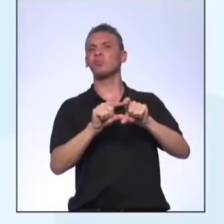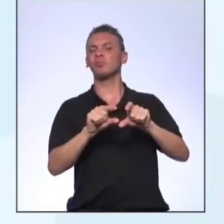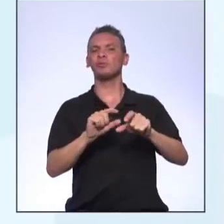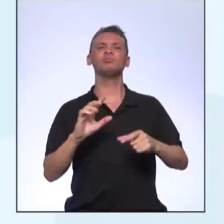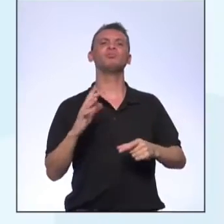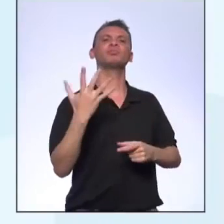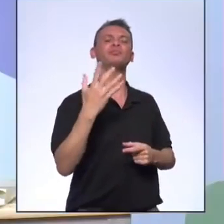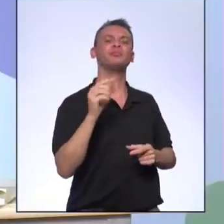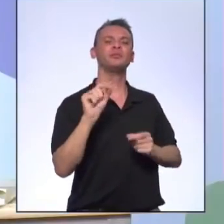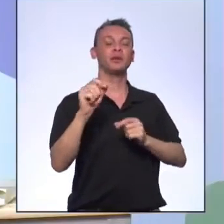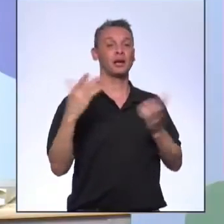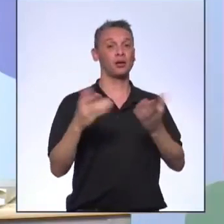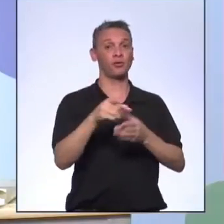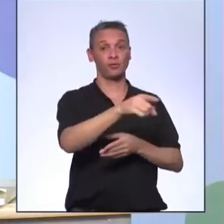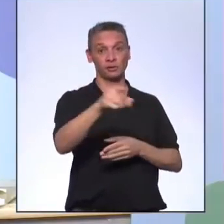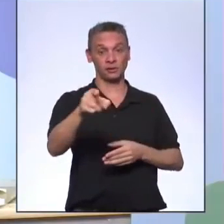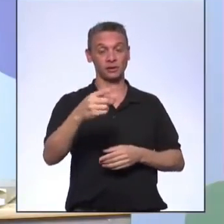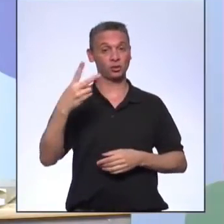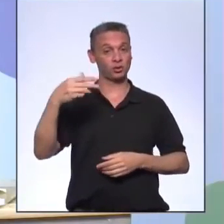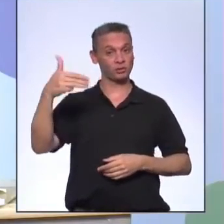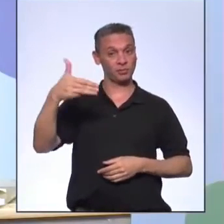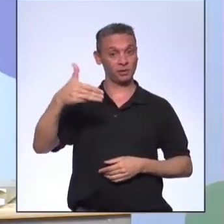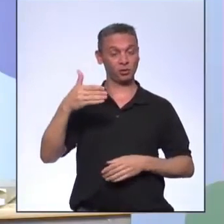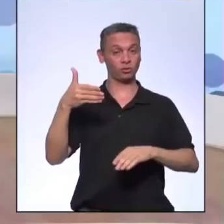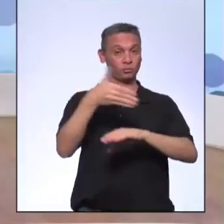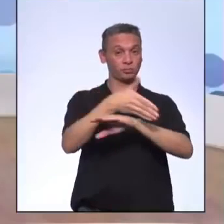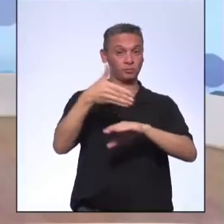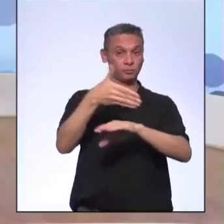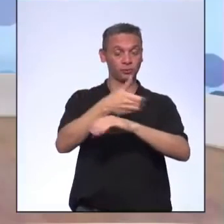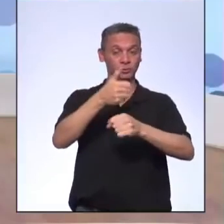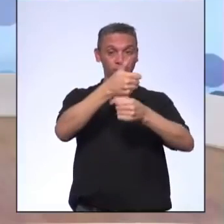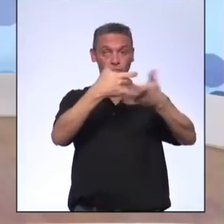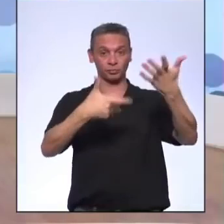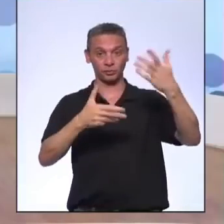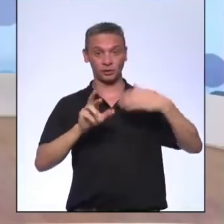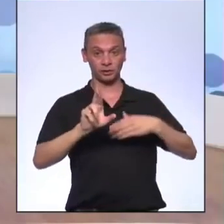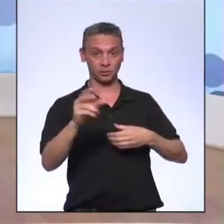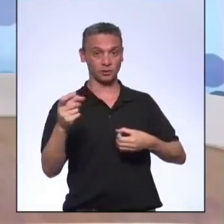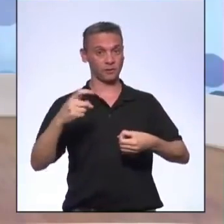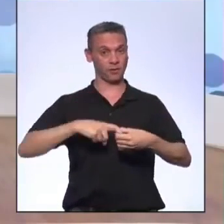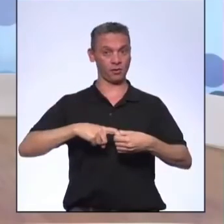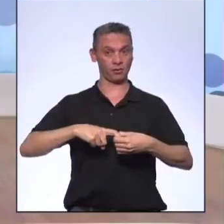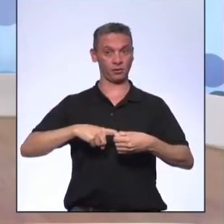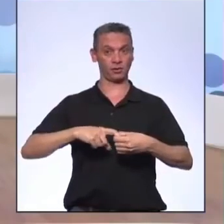essa tese? Agora é com vocês. 2 minutos para responder e a gente volta. Vamos lá.